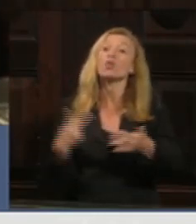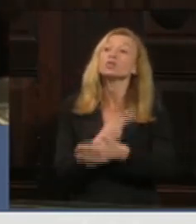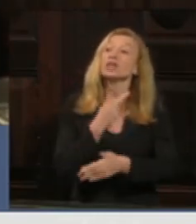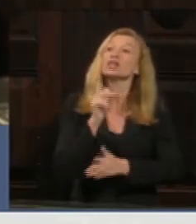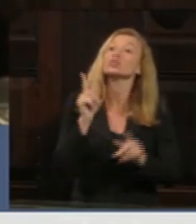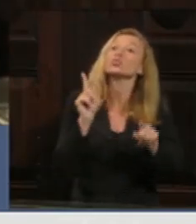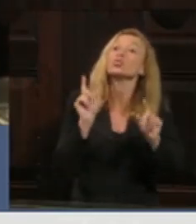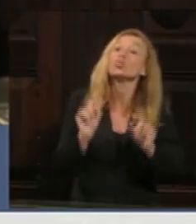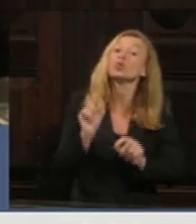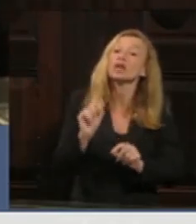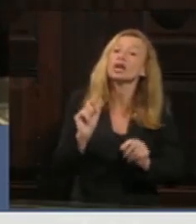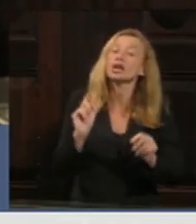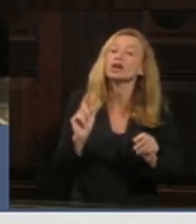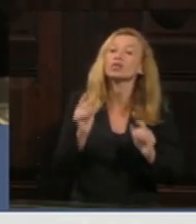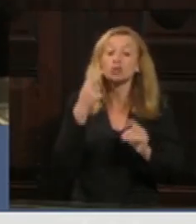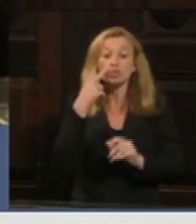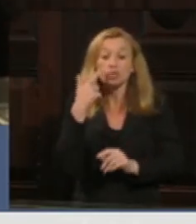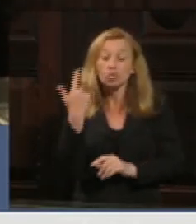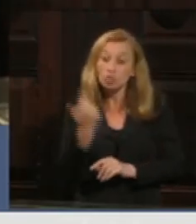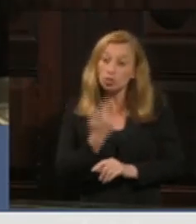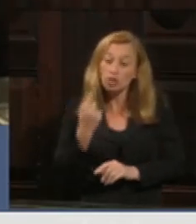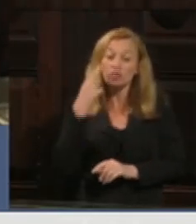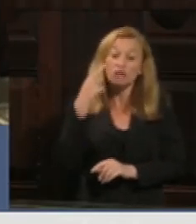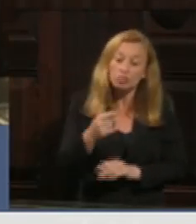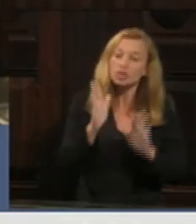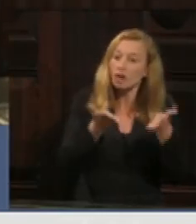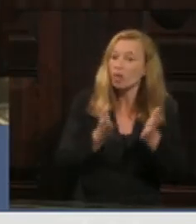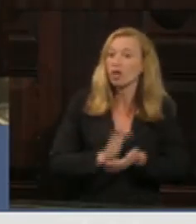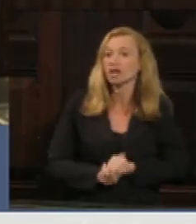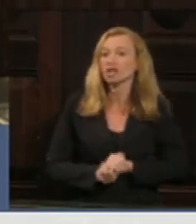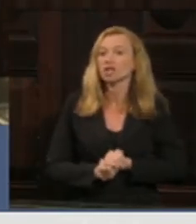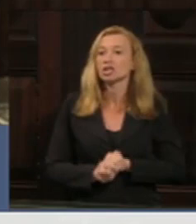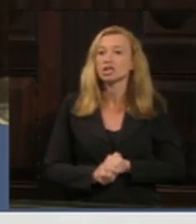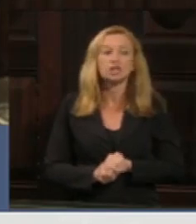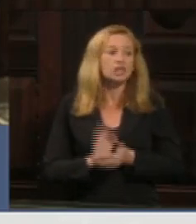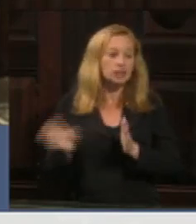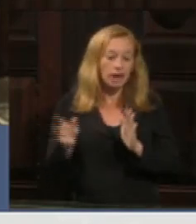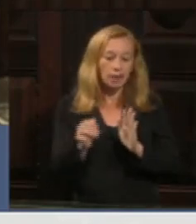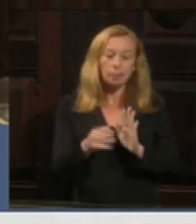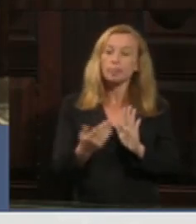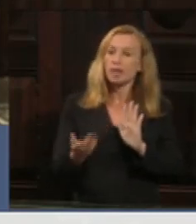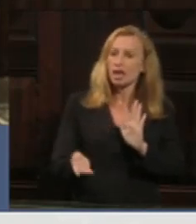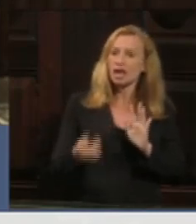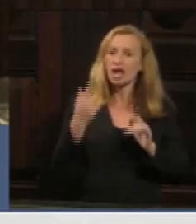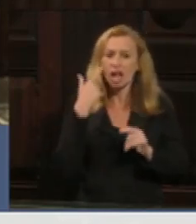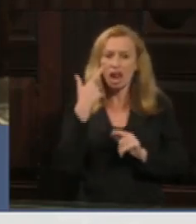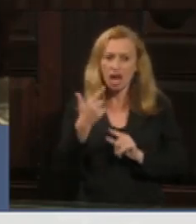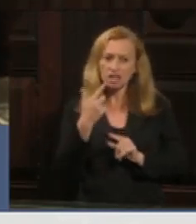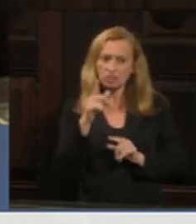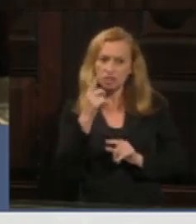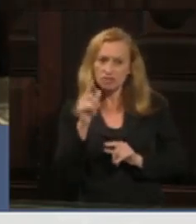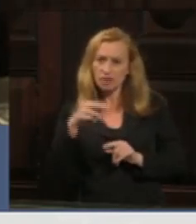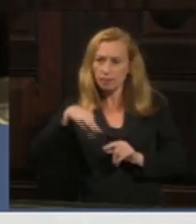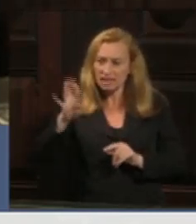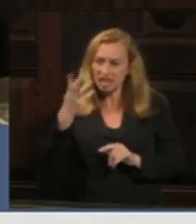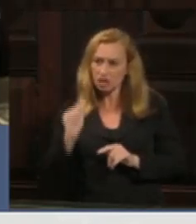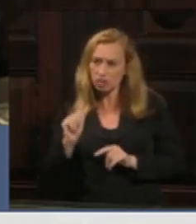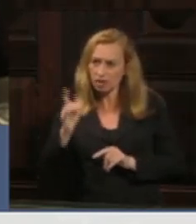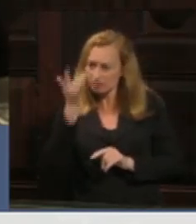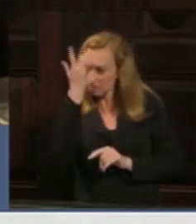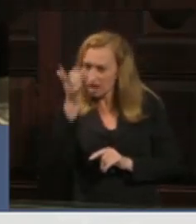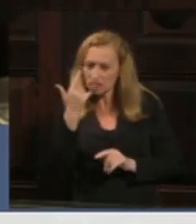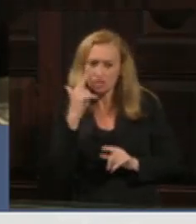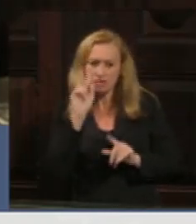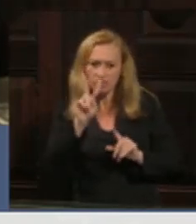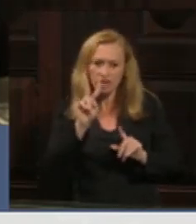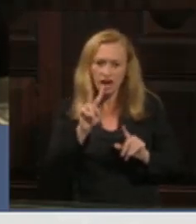Rio de Janeiro, que no sistema matrícula fácil, tem lá a lista de espera dos alunos que não conseguiram matrícula, mas isso é para aqueles que